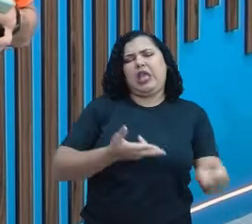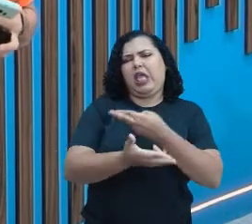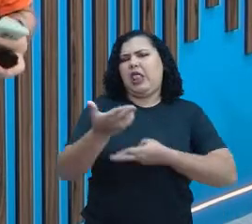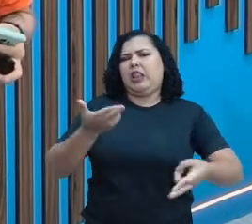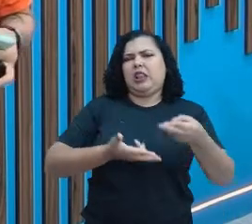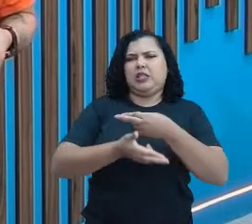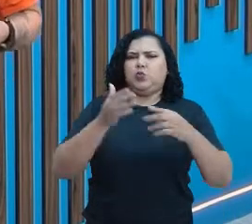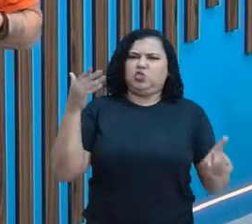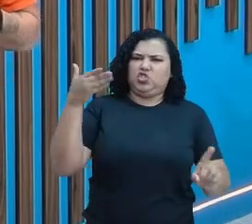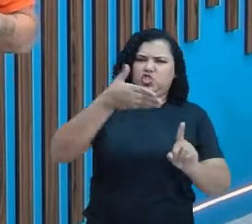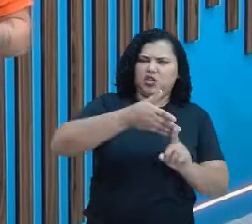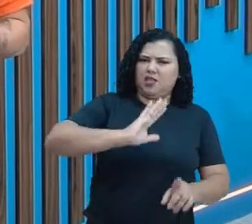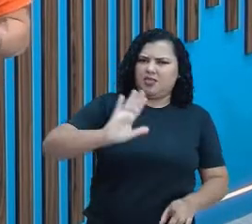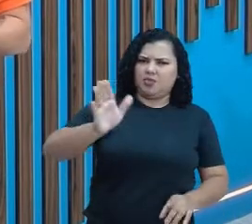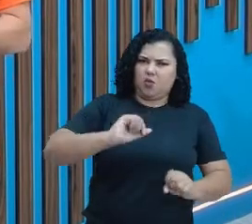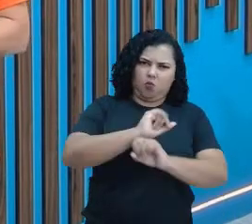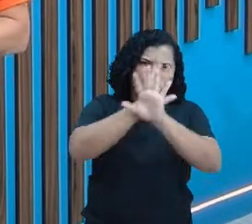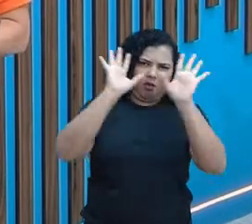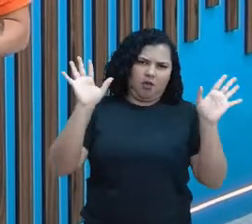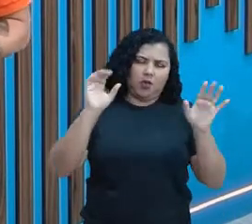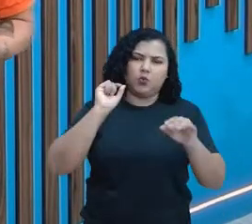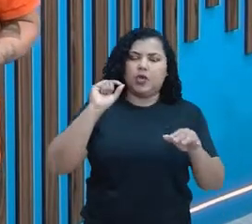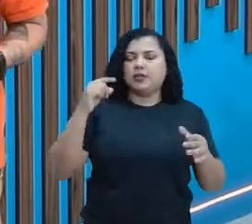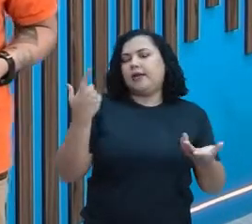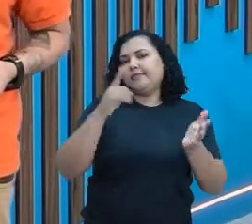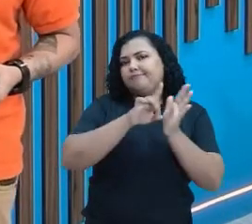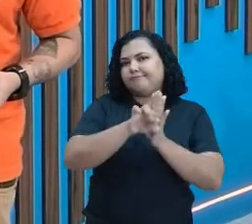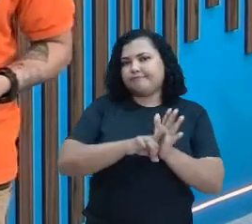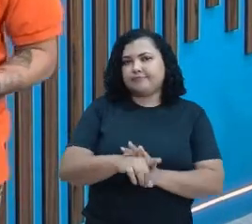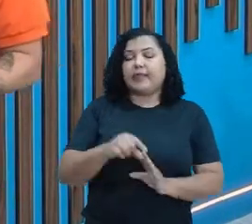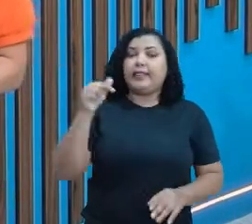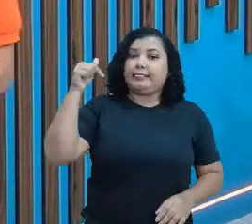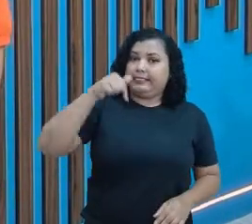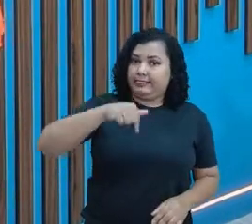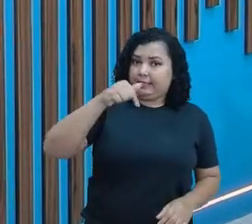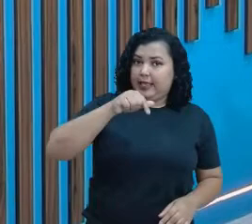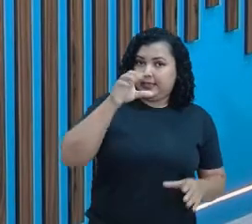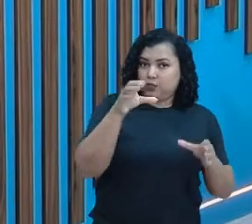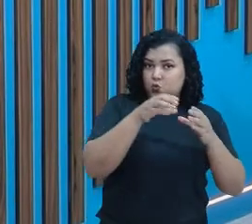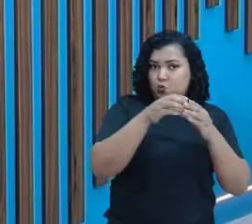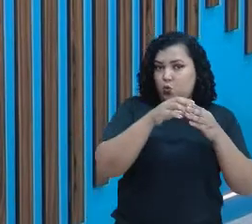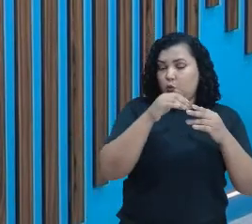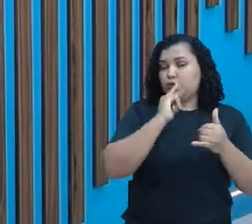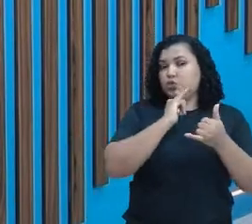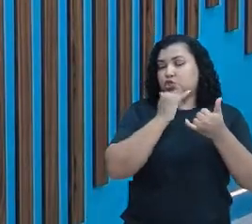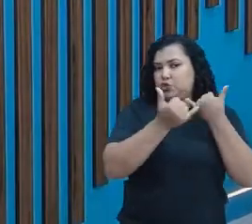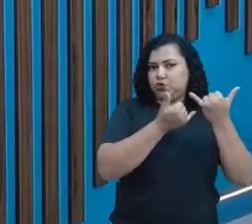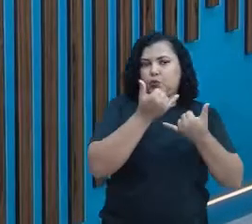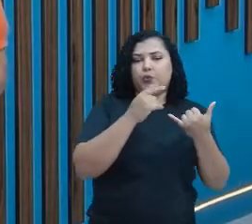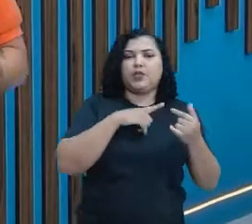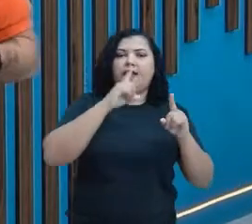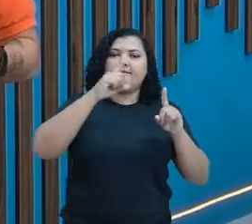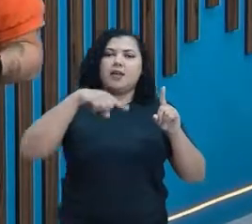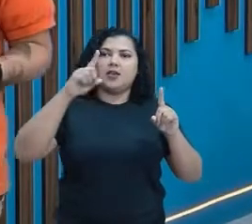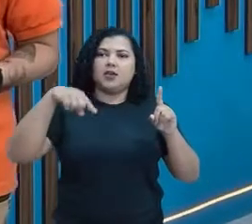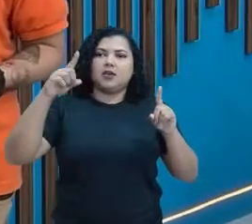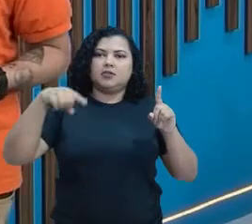muito direta, uma coisa muito clara com o que está sendo analisado. Nesse caso aqui, nós teríamos a variância como sendo